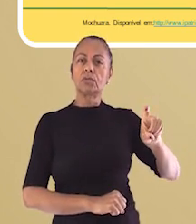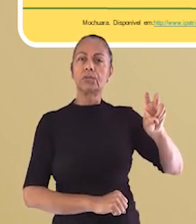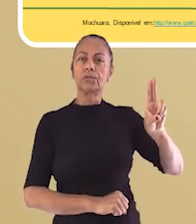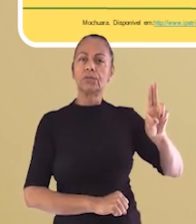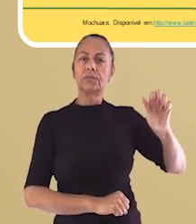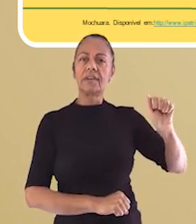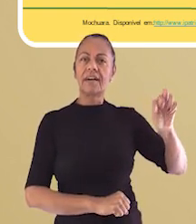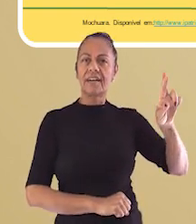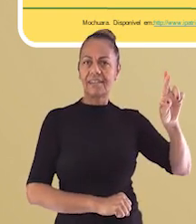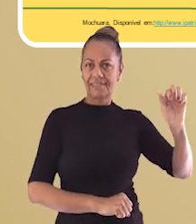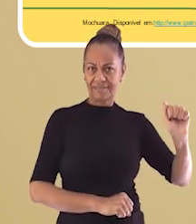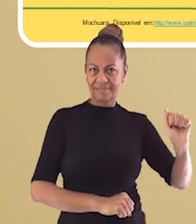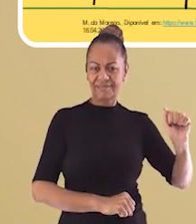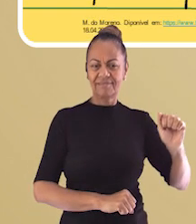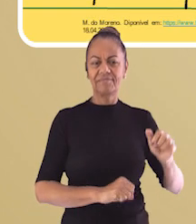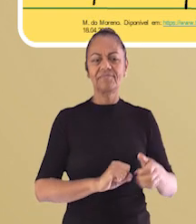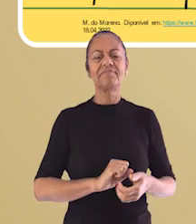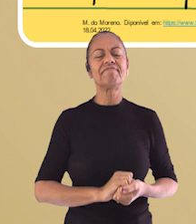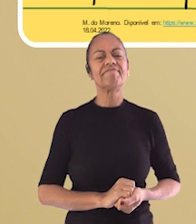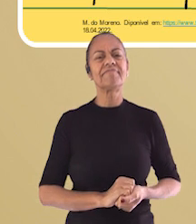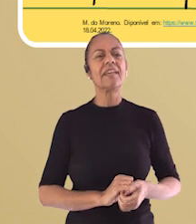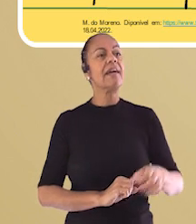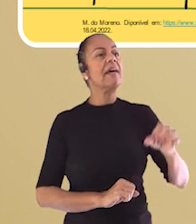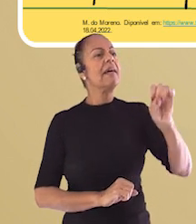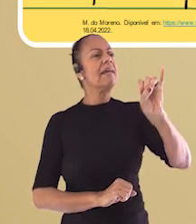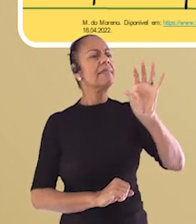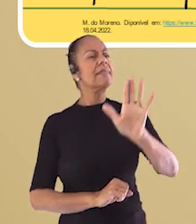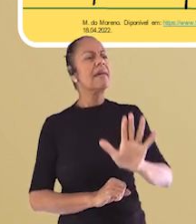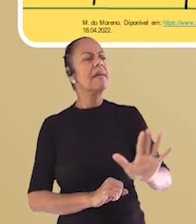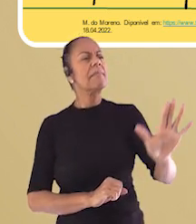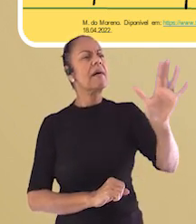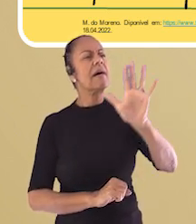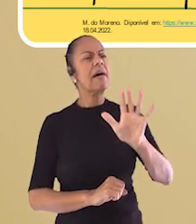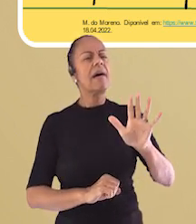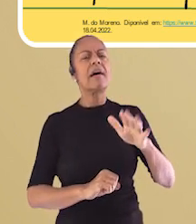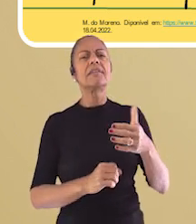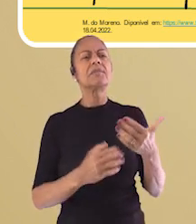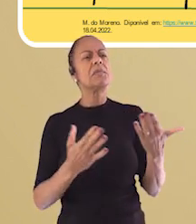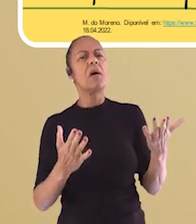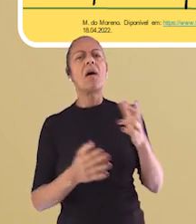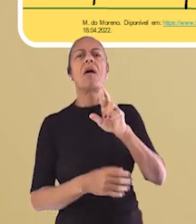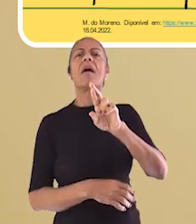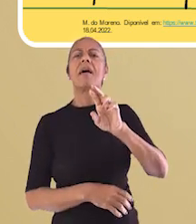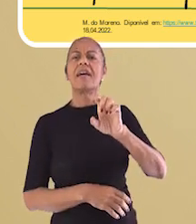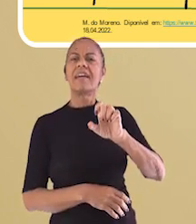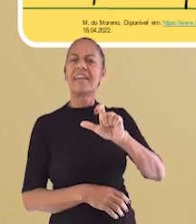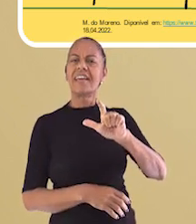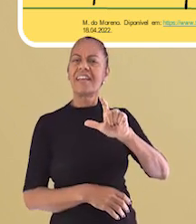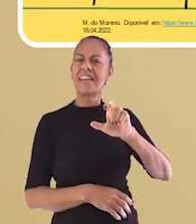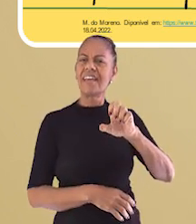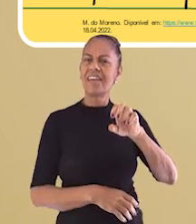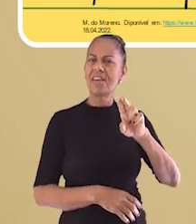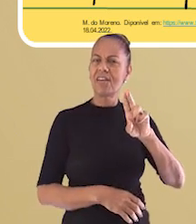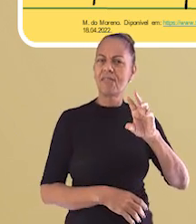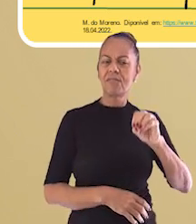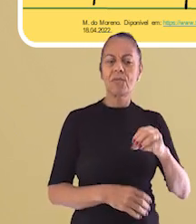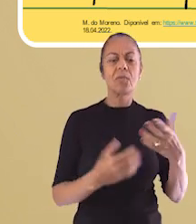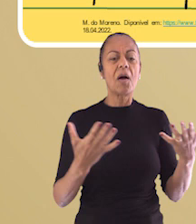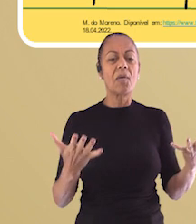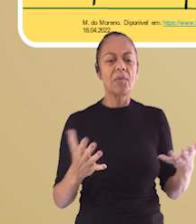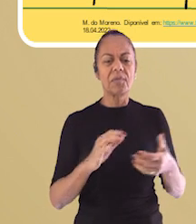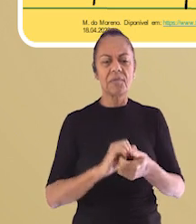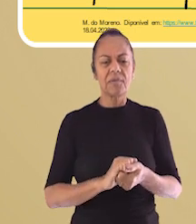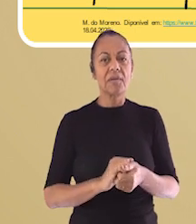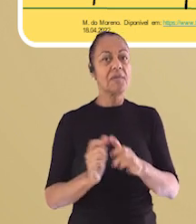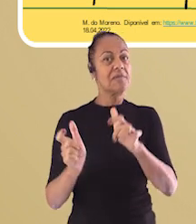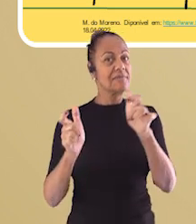caso. E essa imagem? Que tipo de relevo vemos apresentado aqui? Esse lugar fica